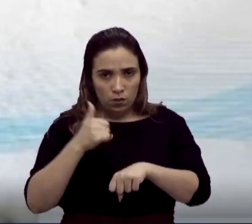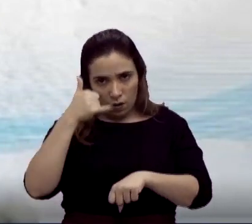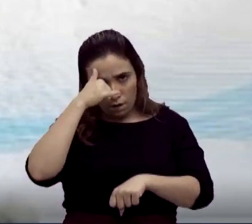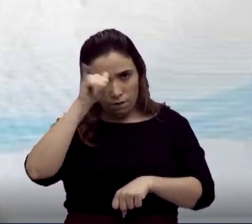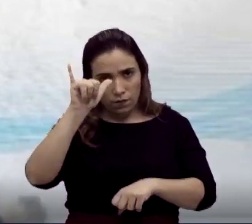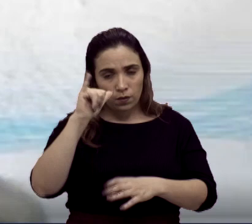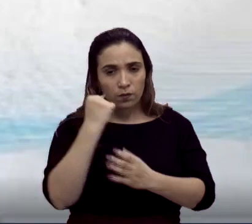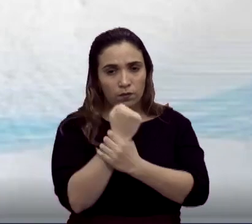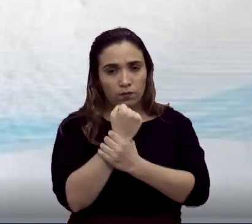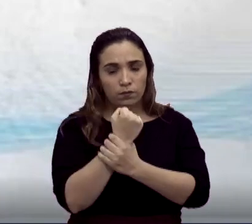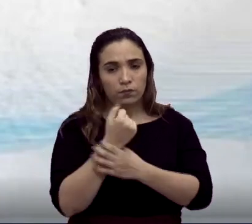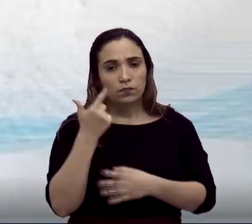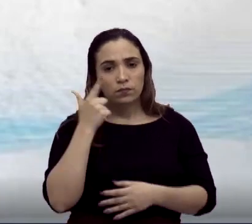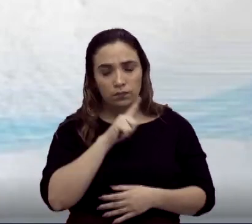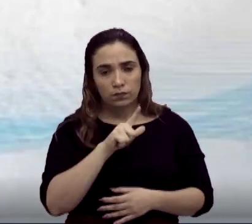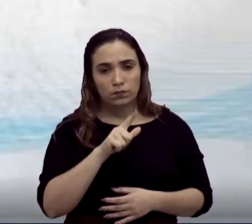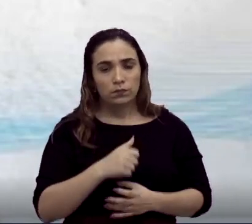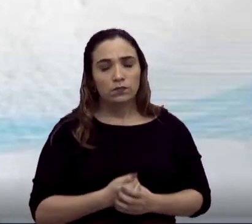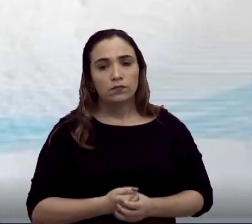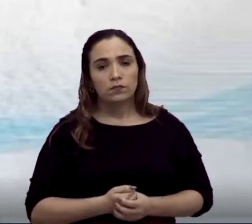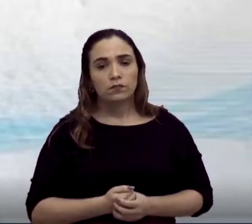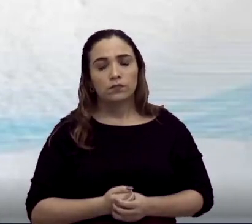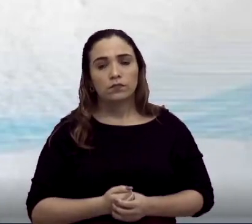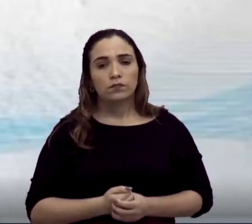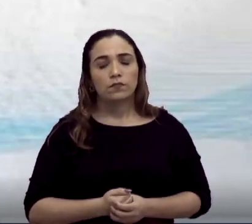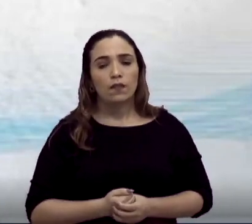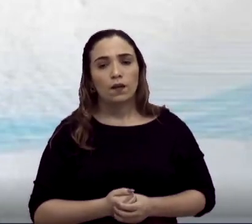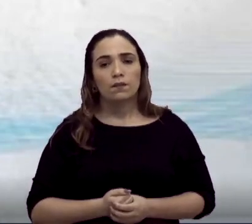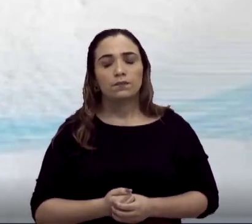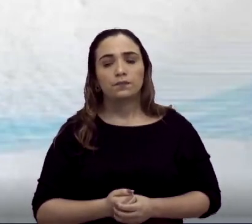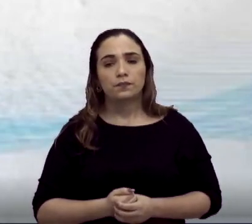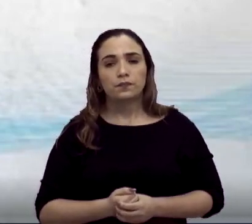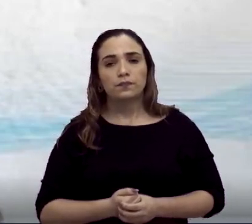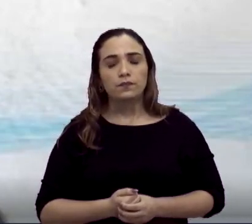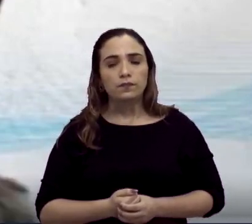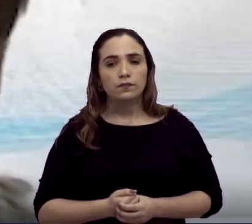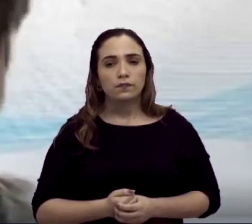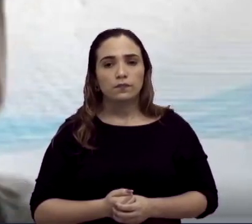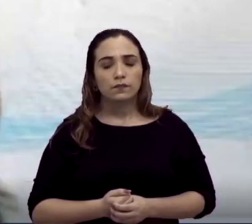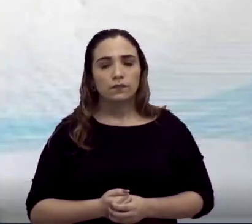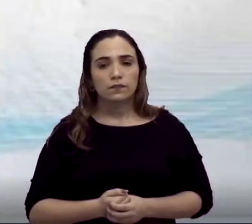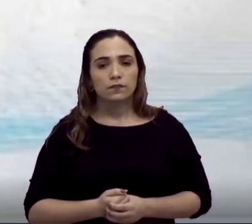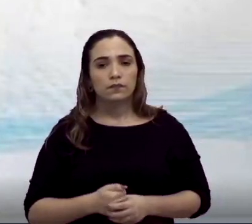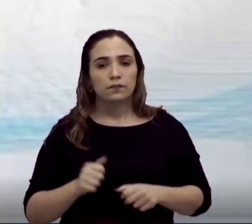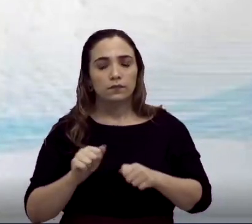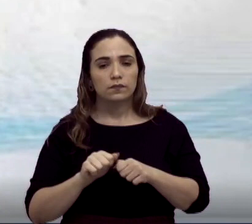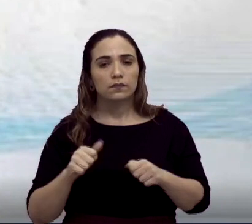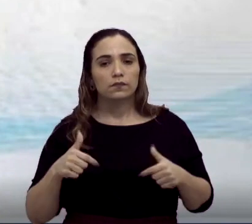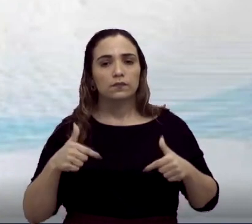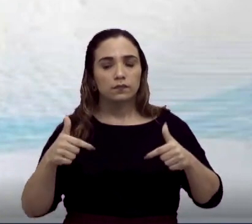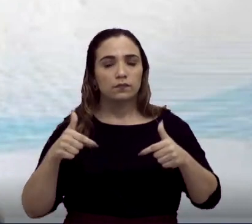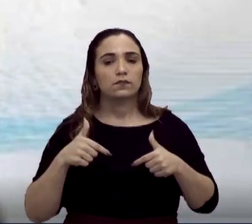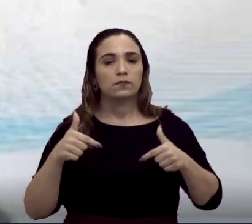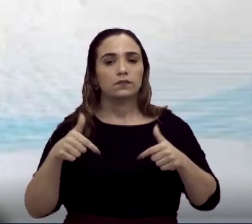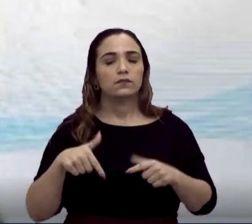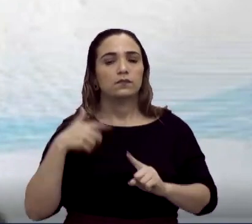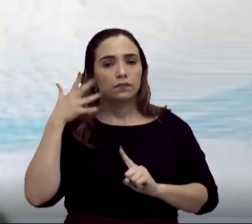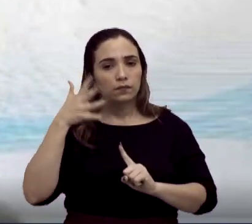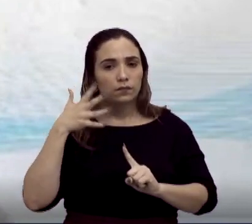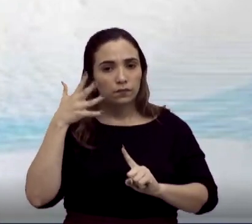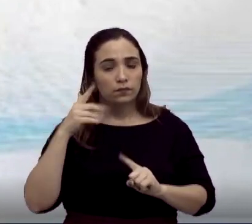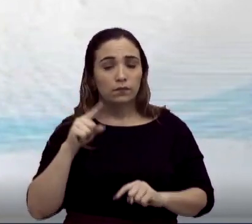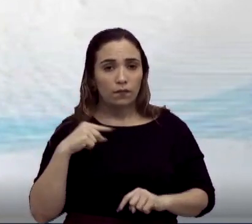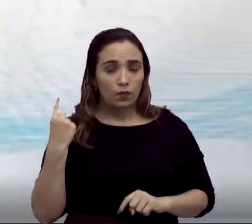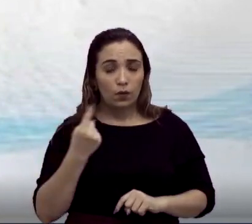Ah, fez. Então, ela foi efetiva. Então, assim, a gente está fazendo uma carrilhada de ações aqui, mas será que a gente está